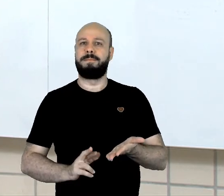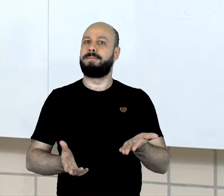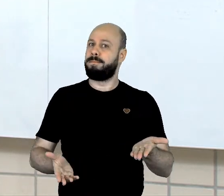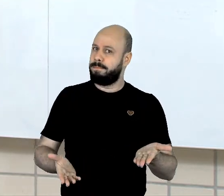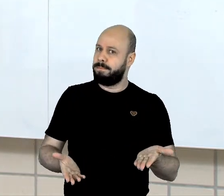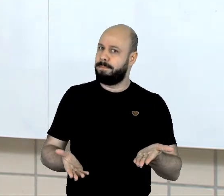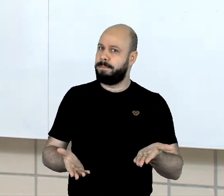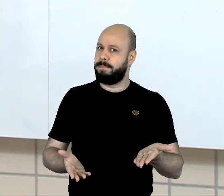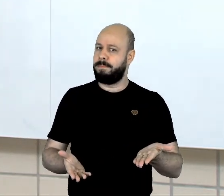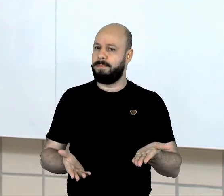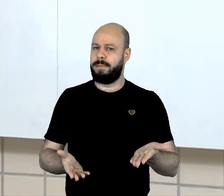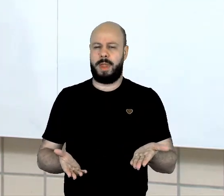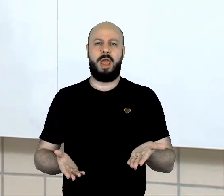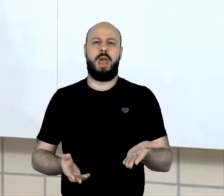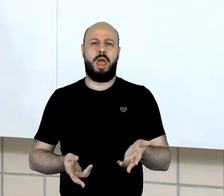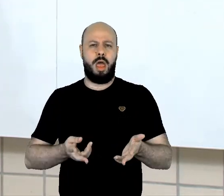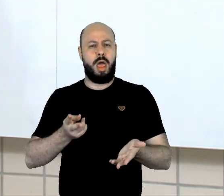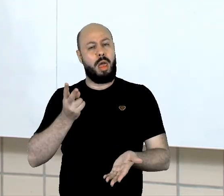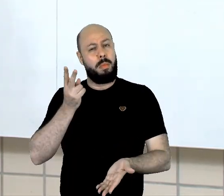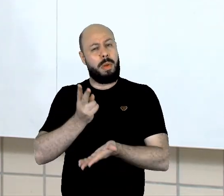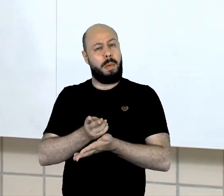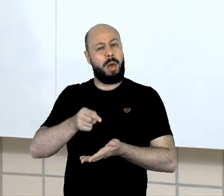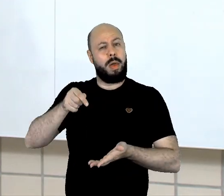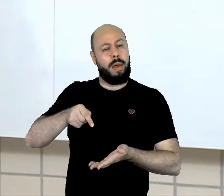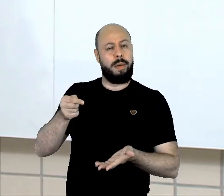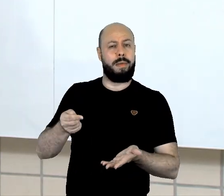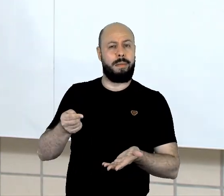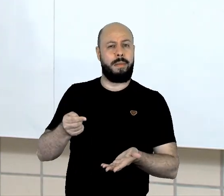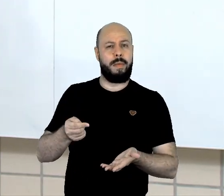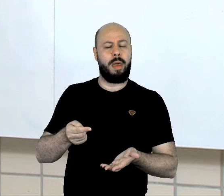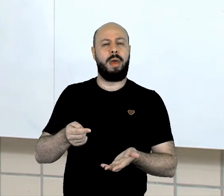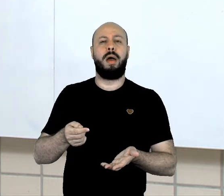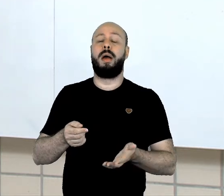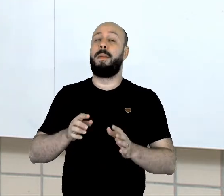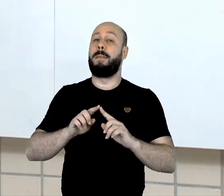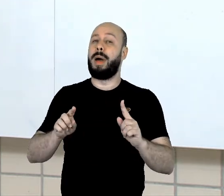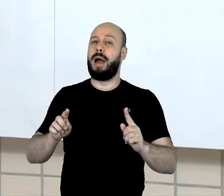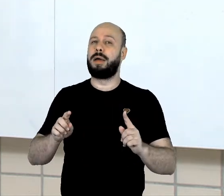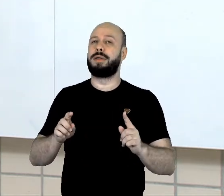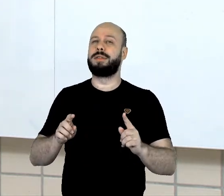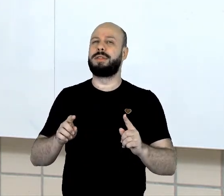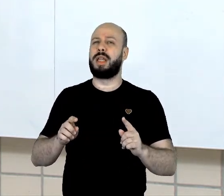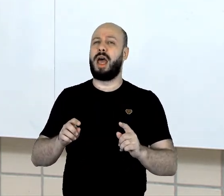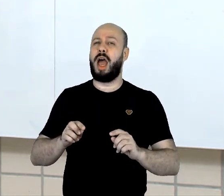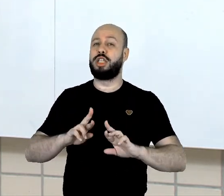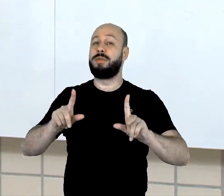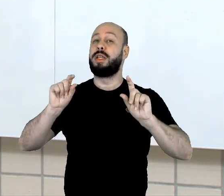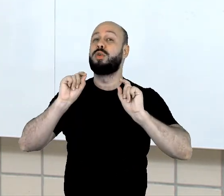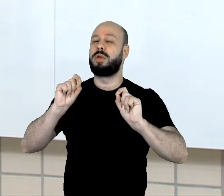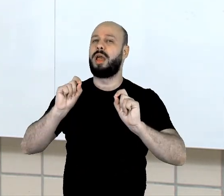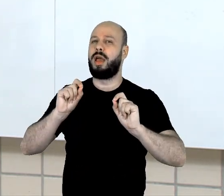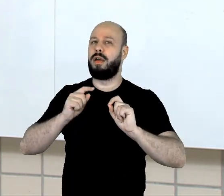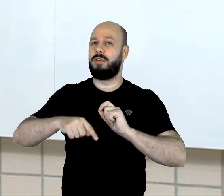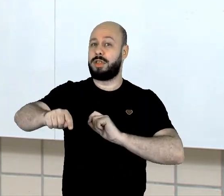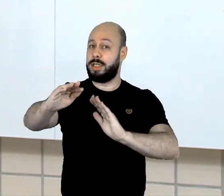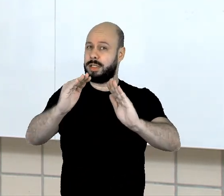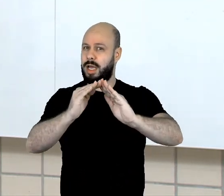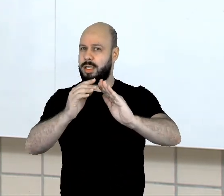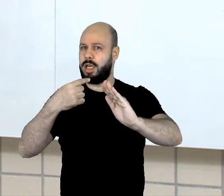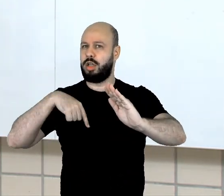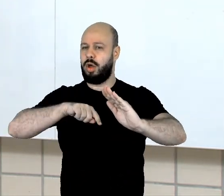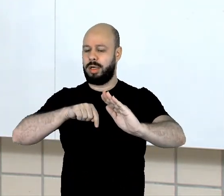as atividades. A mesma coisa está sendo aqui. A única diferença é que vocês estão em casa e